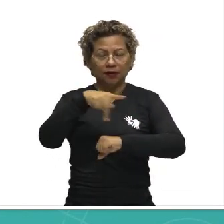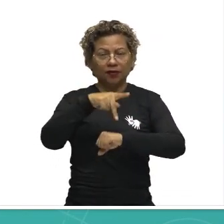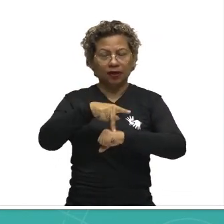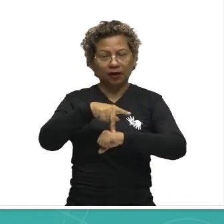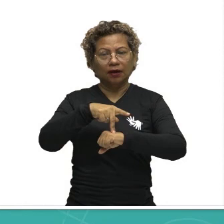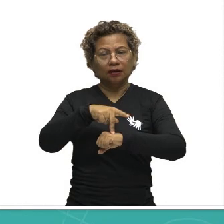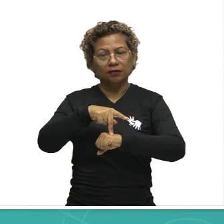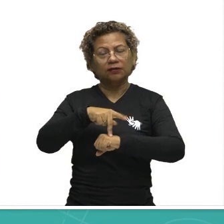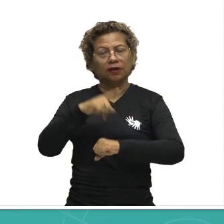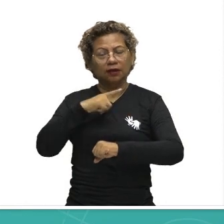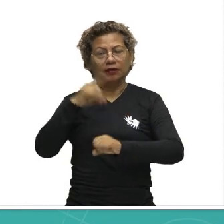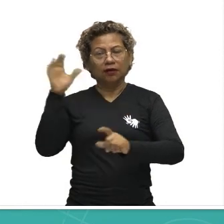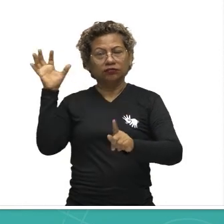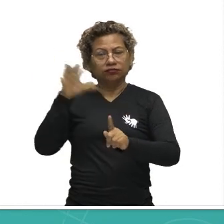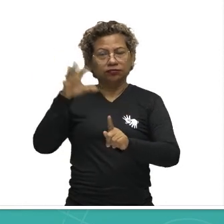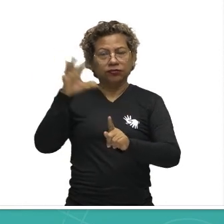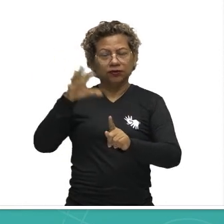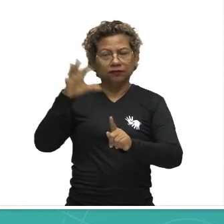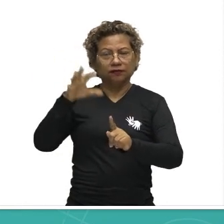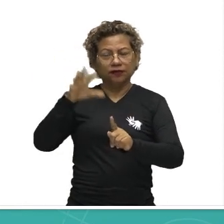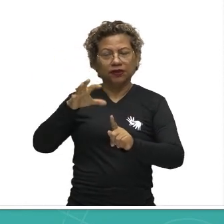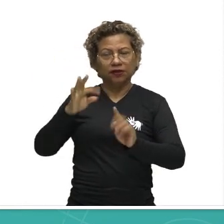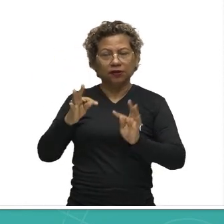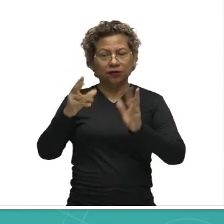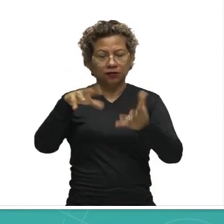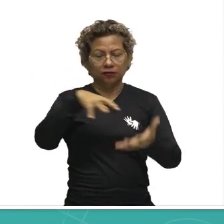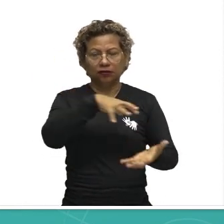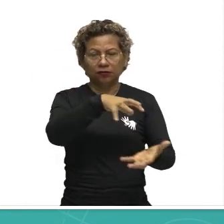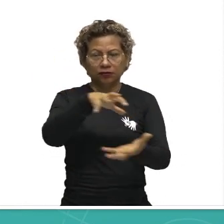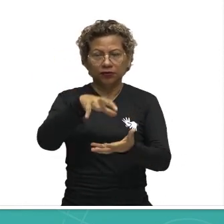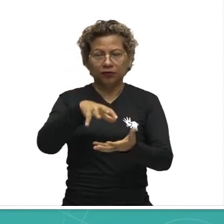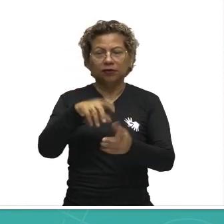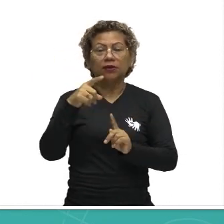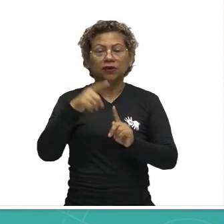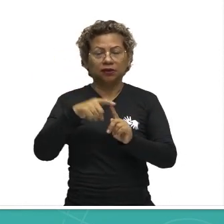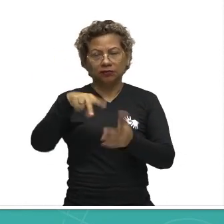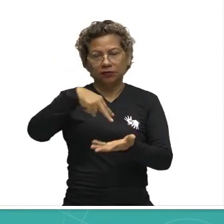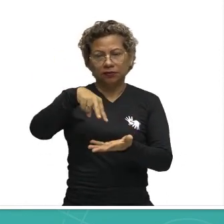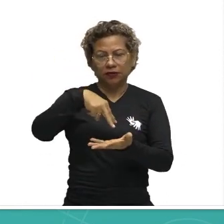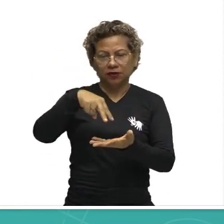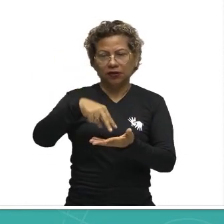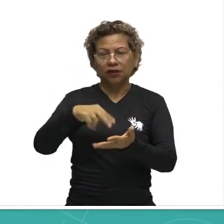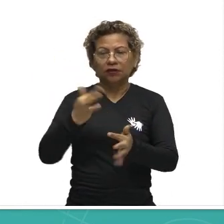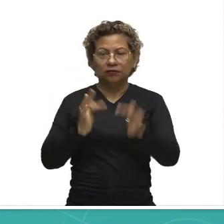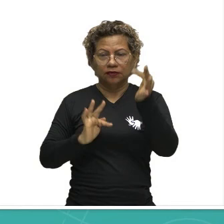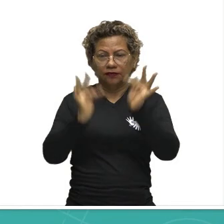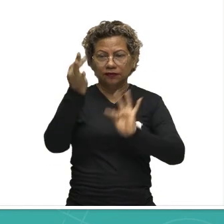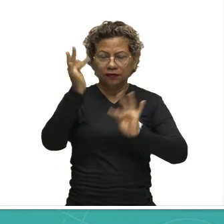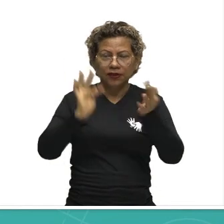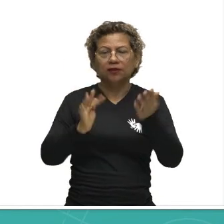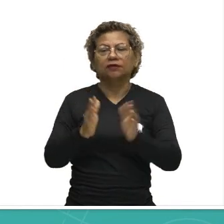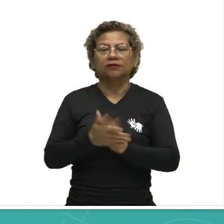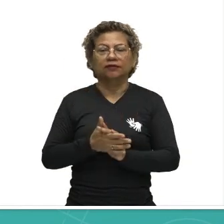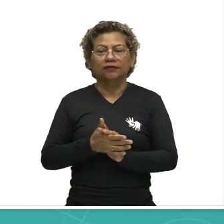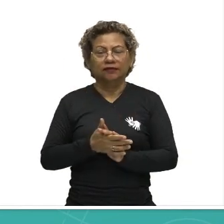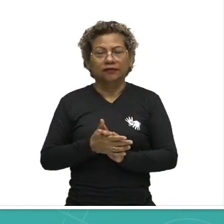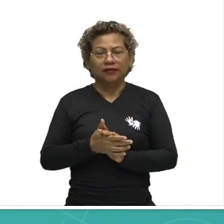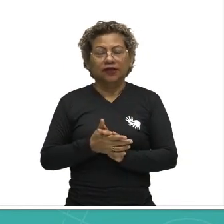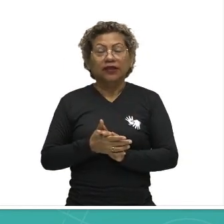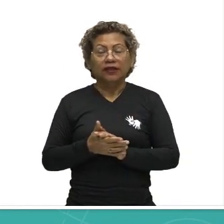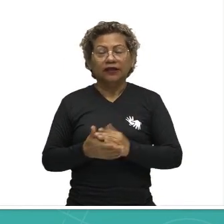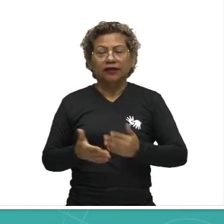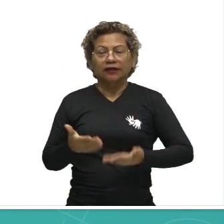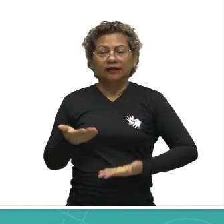forte influência cultural em todo o mundo. Qual é a dança folclórica típica do país que é berço do balé clássico?